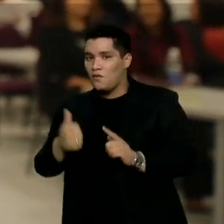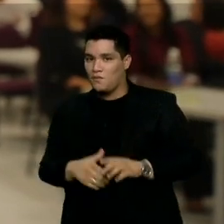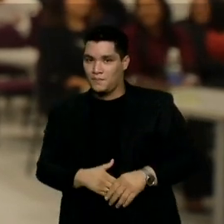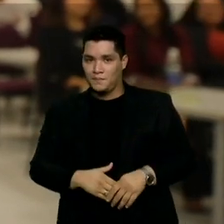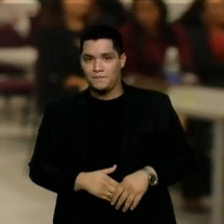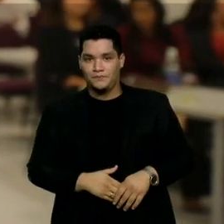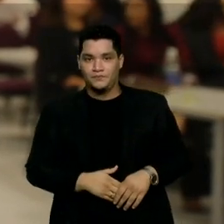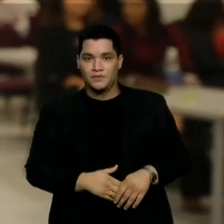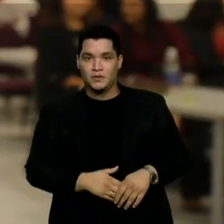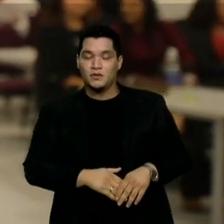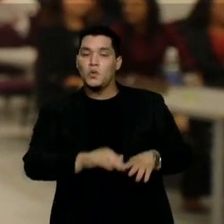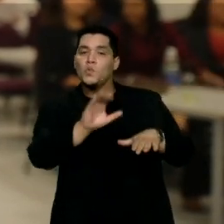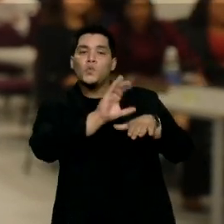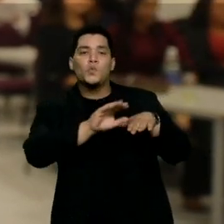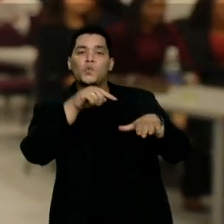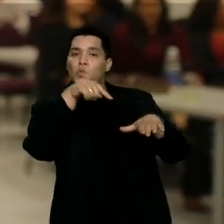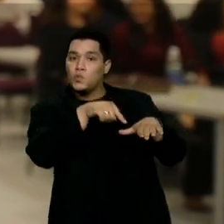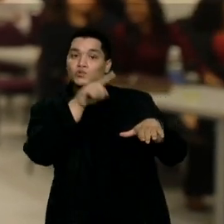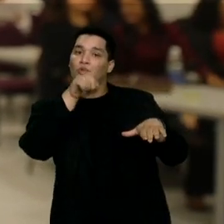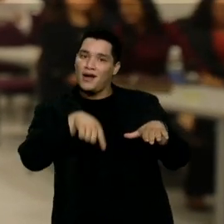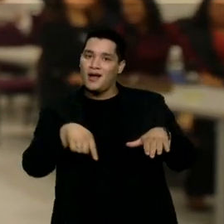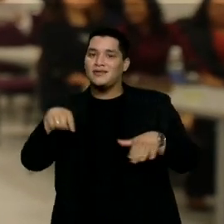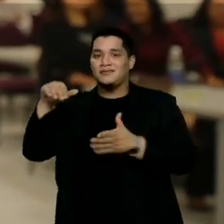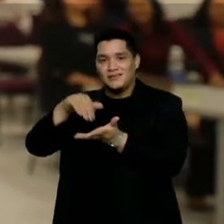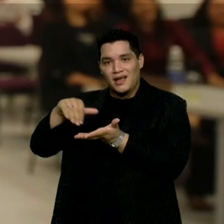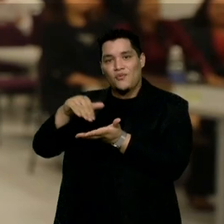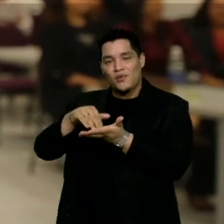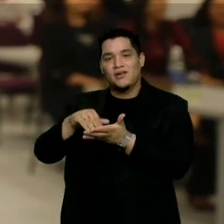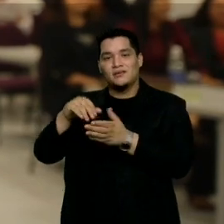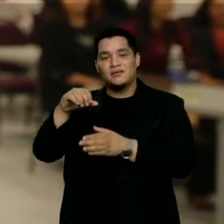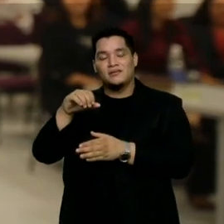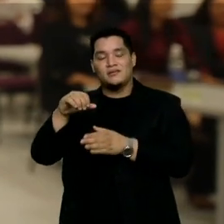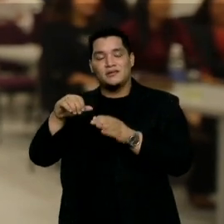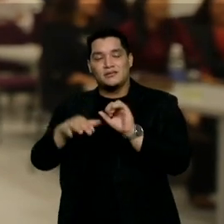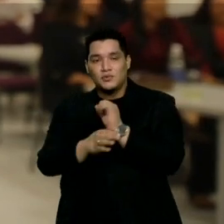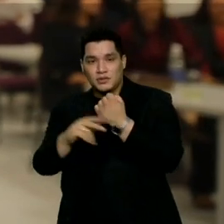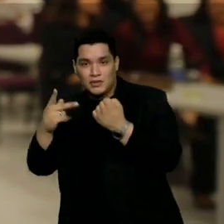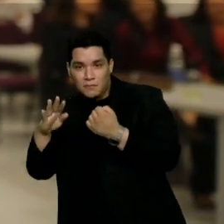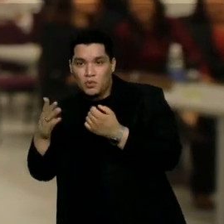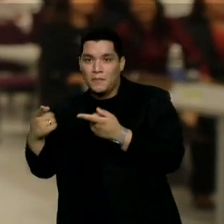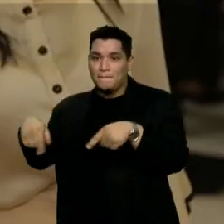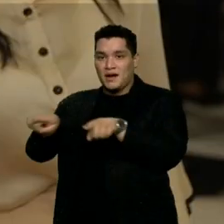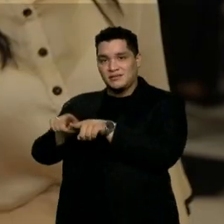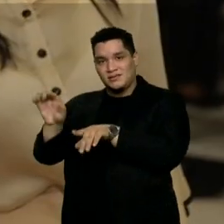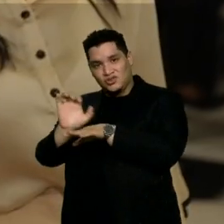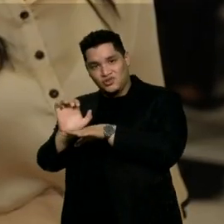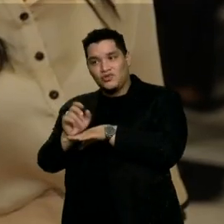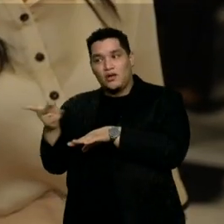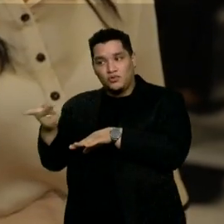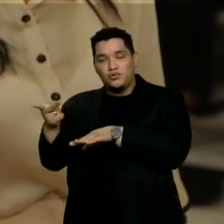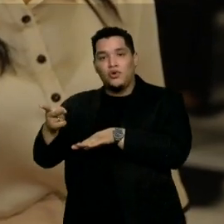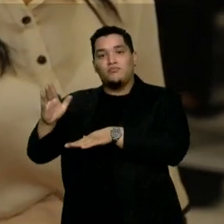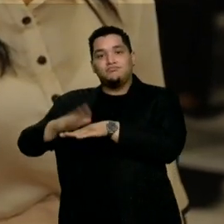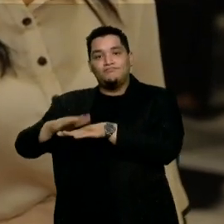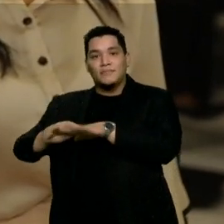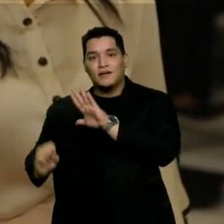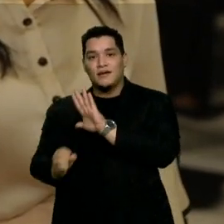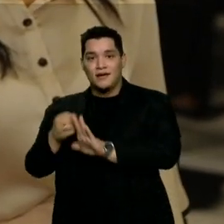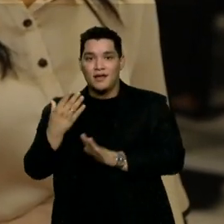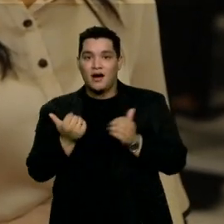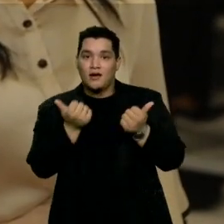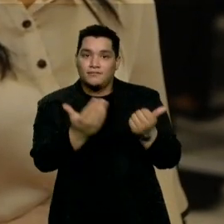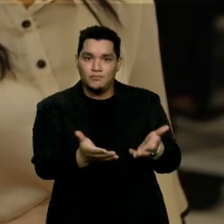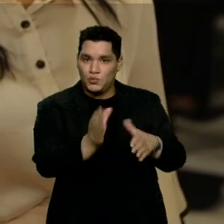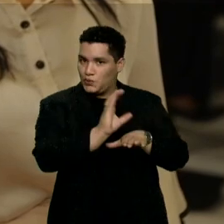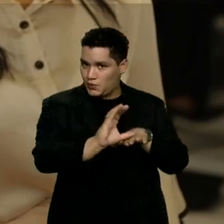pública em parceria com a Secretaria de Segurança Pública do Estado E aí a partir dele nós pretendemos capacitar policiais